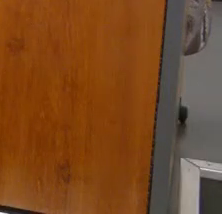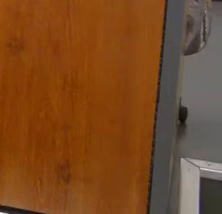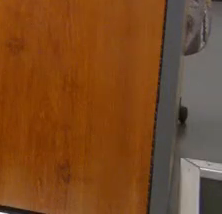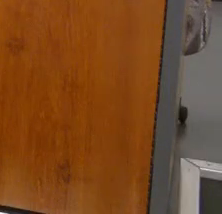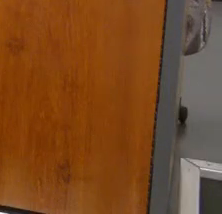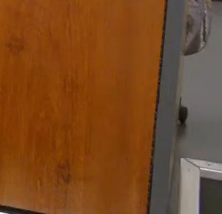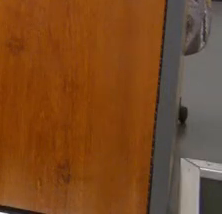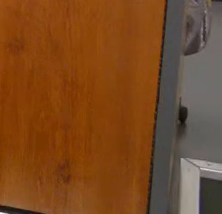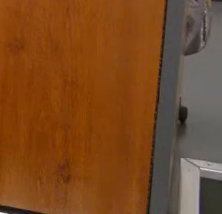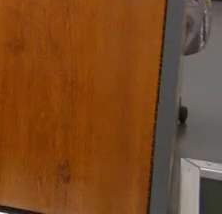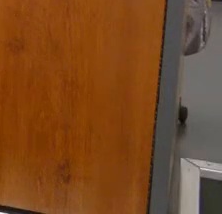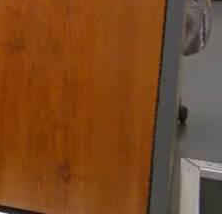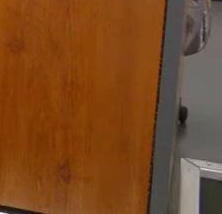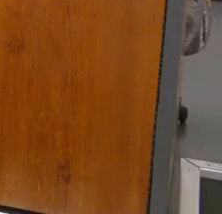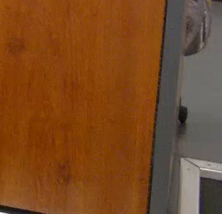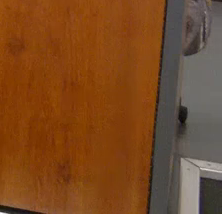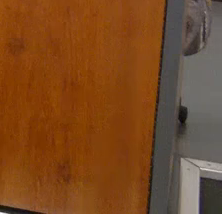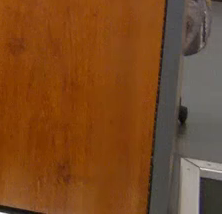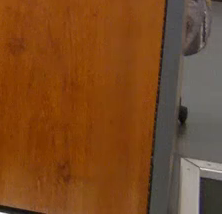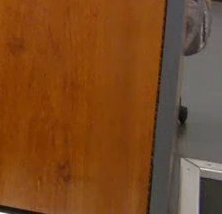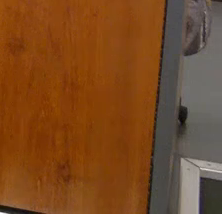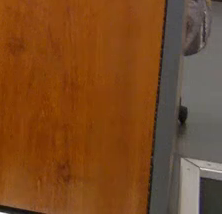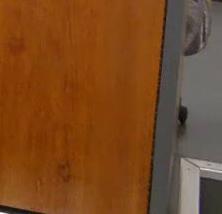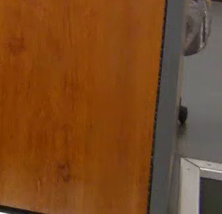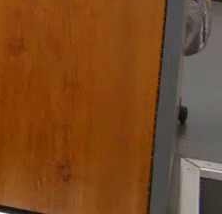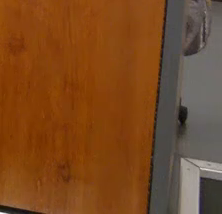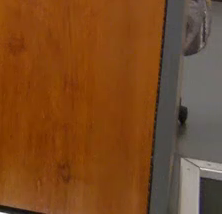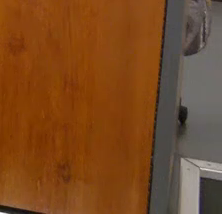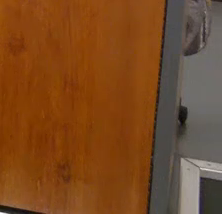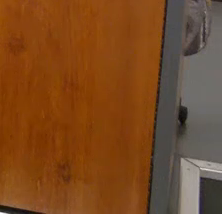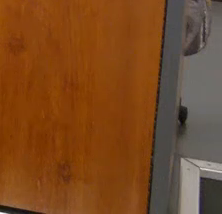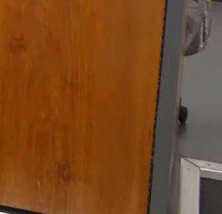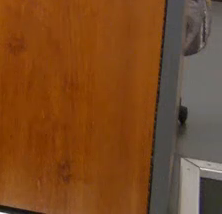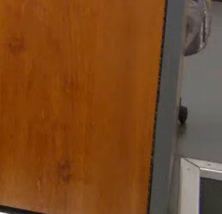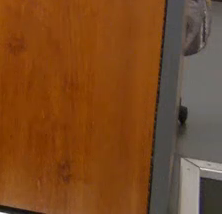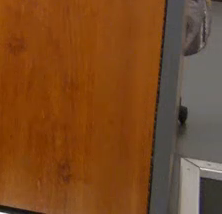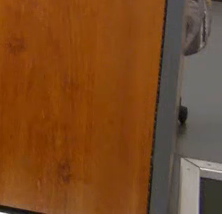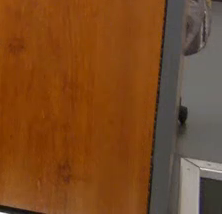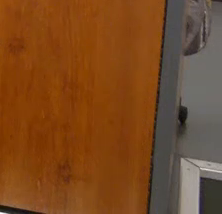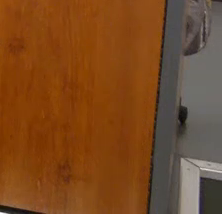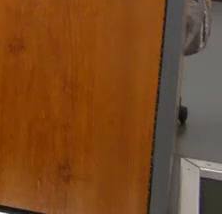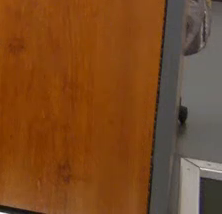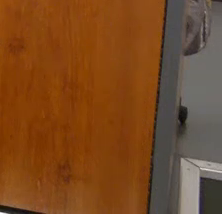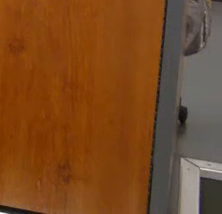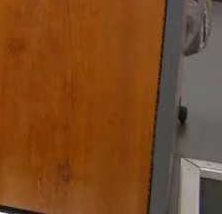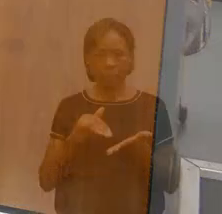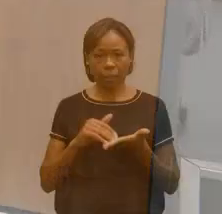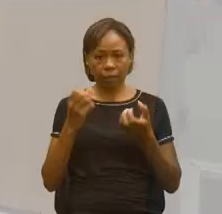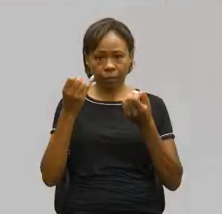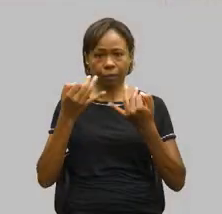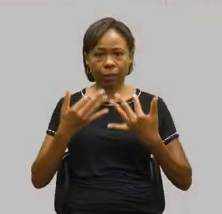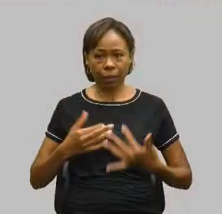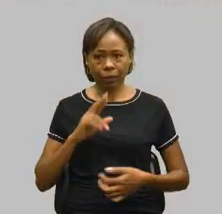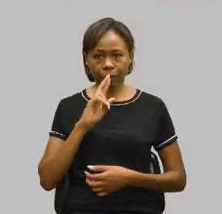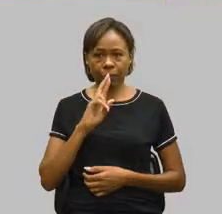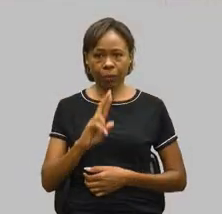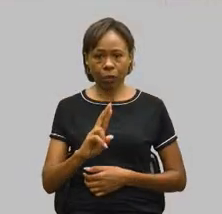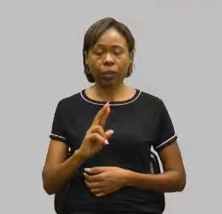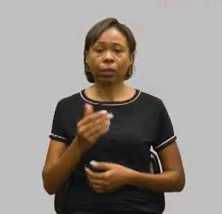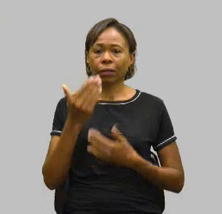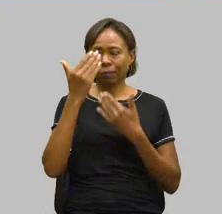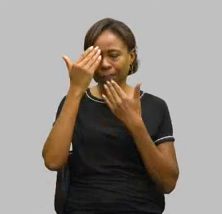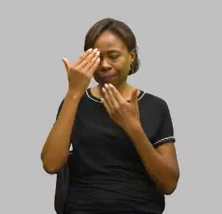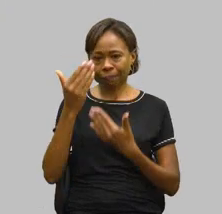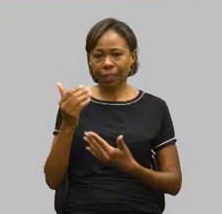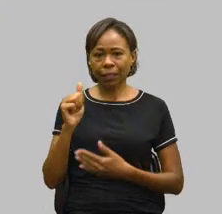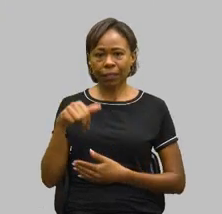de Direitos Humanos passa agora para as considerações da da Secretária al portelo muito obrigada deputada André de